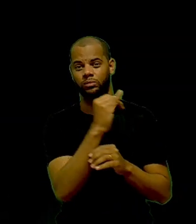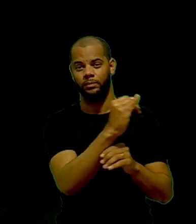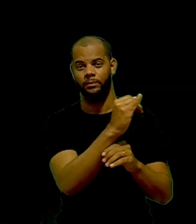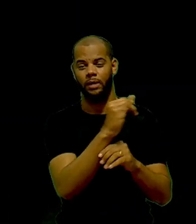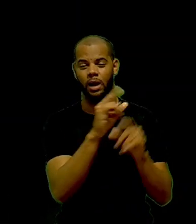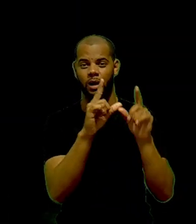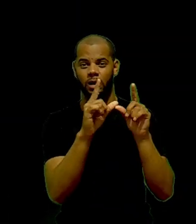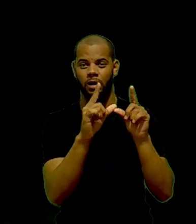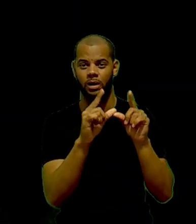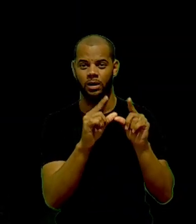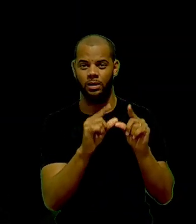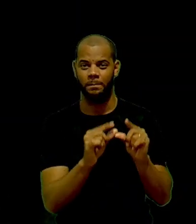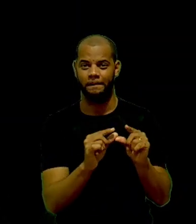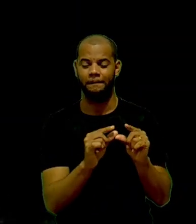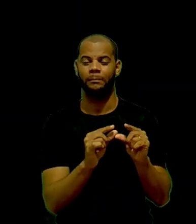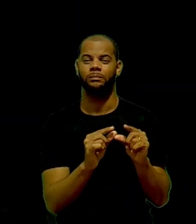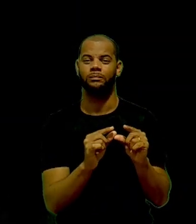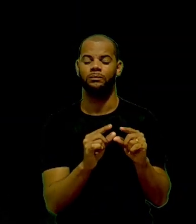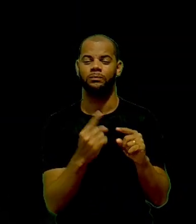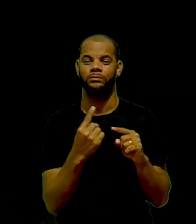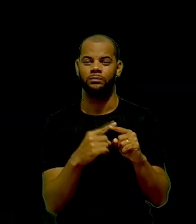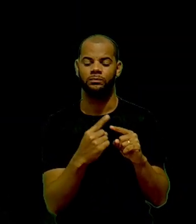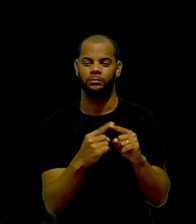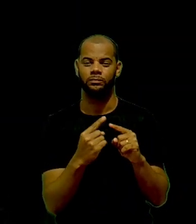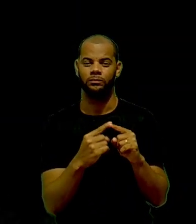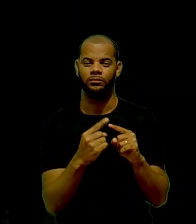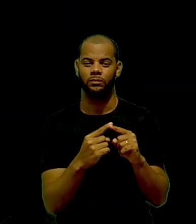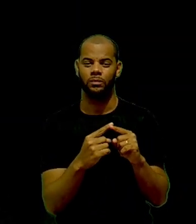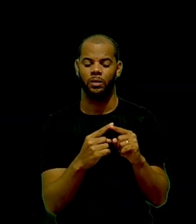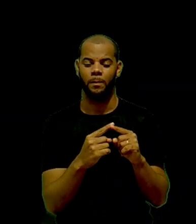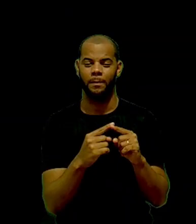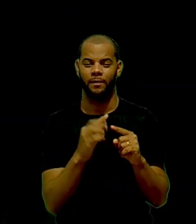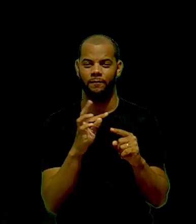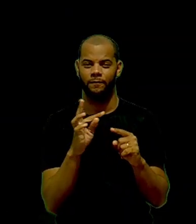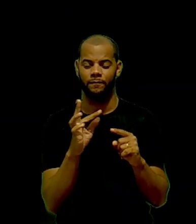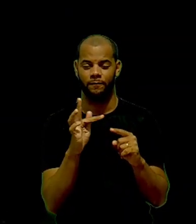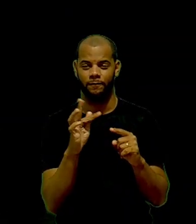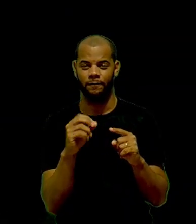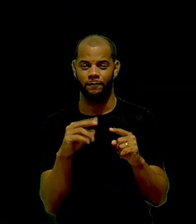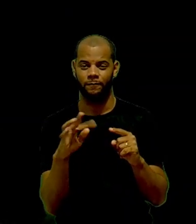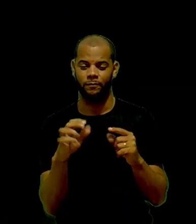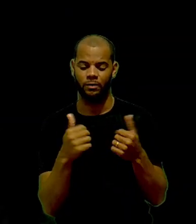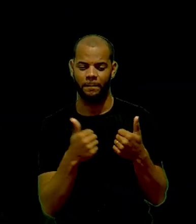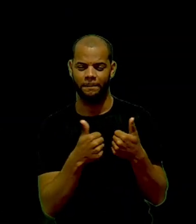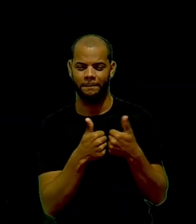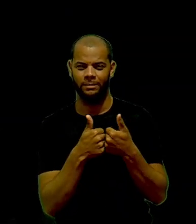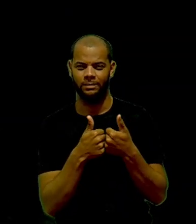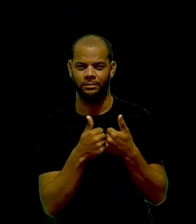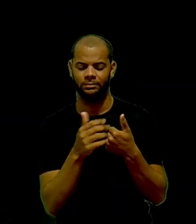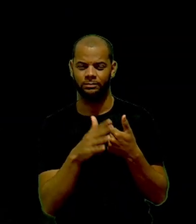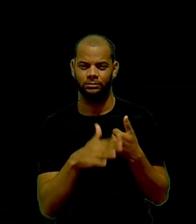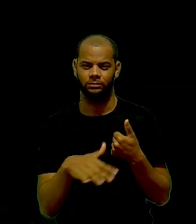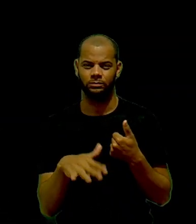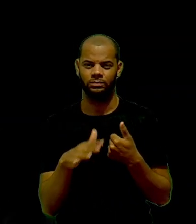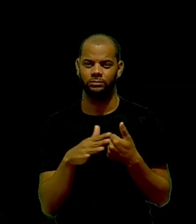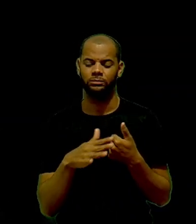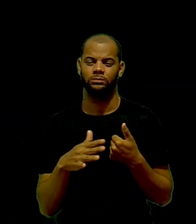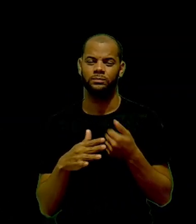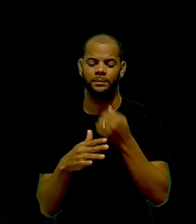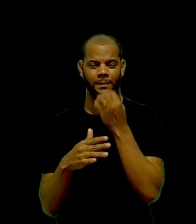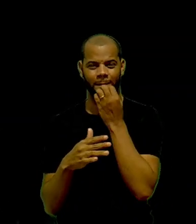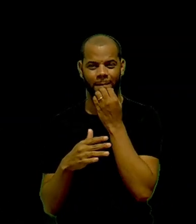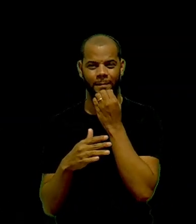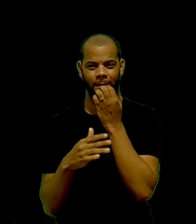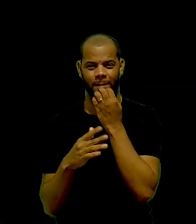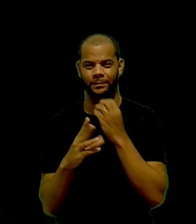diminuir investimentos, porque eu estou colocando uma fonte mais perto da carga, em vez de dimensionar a rede elétrica para